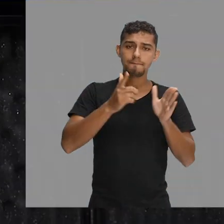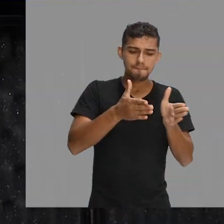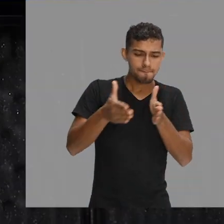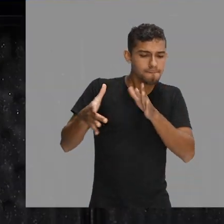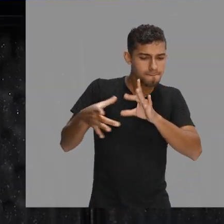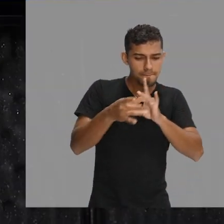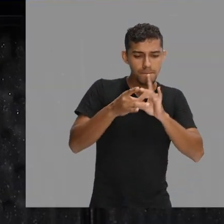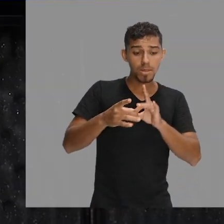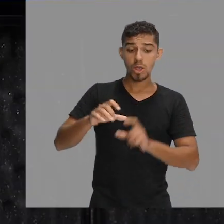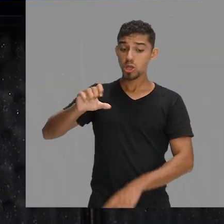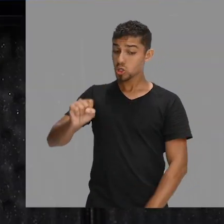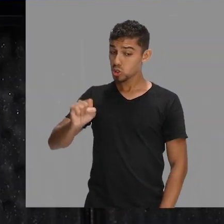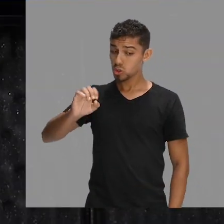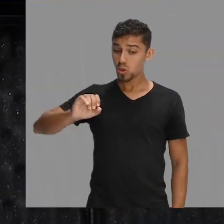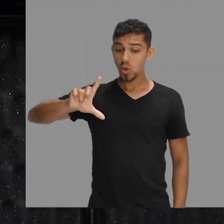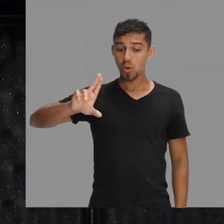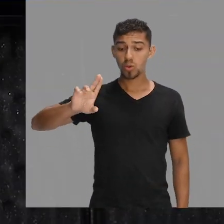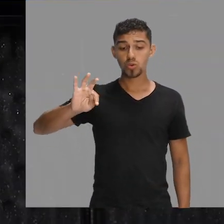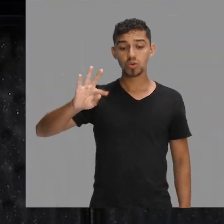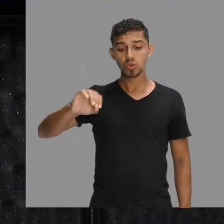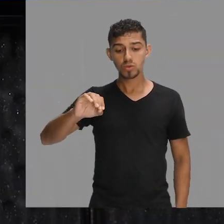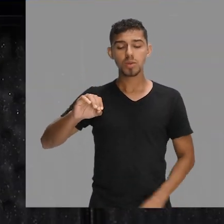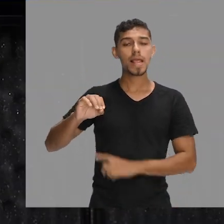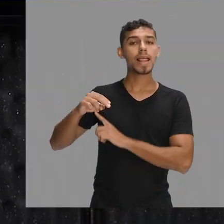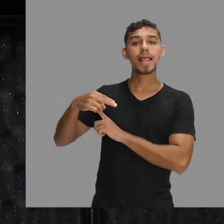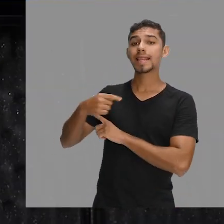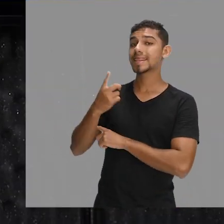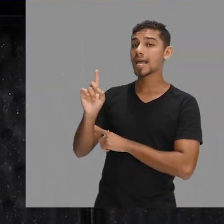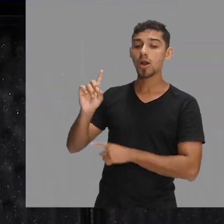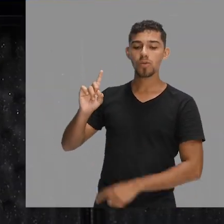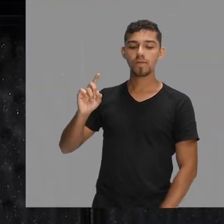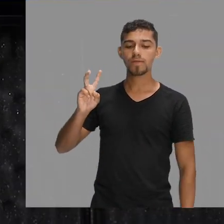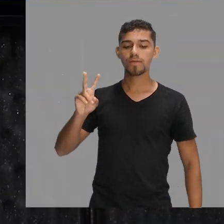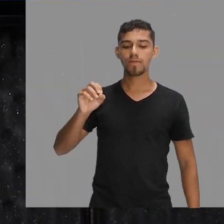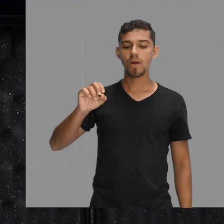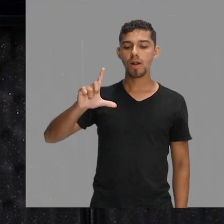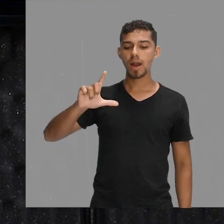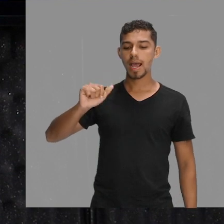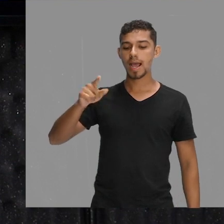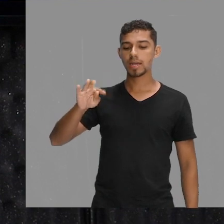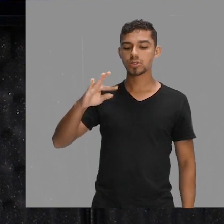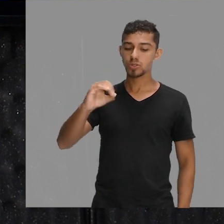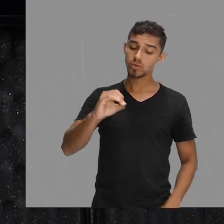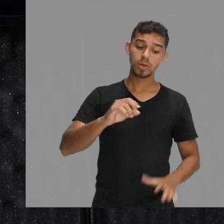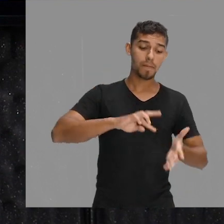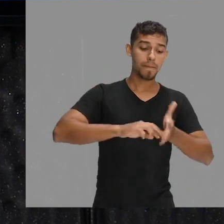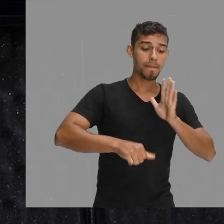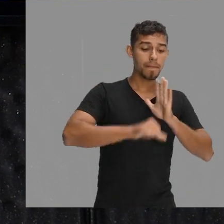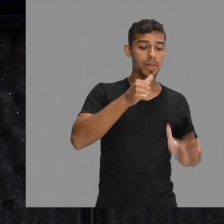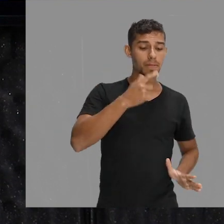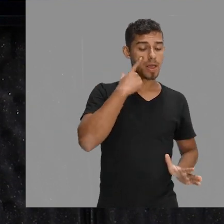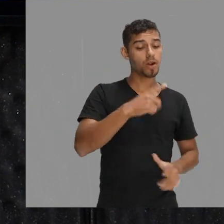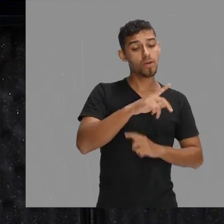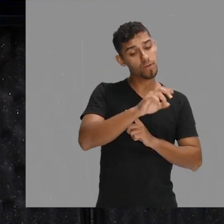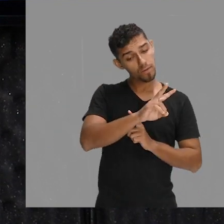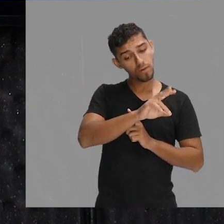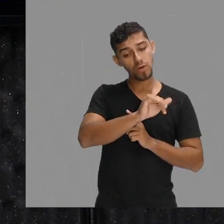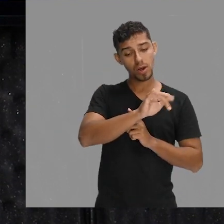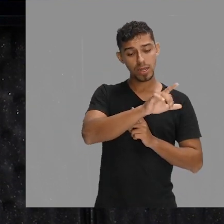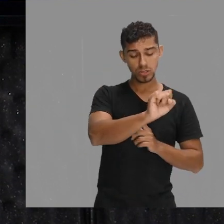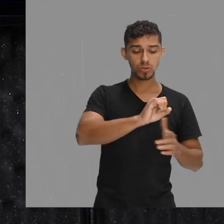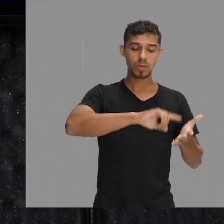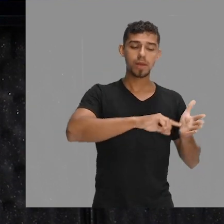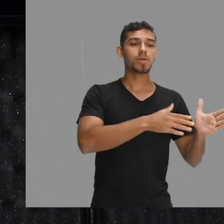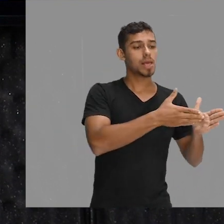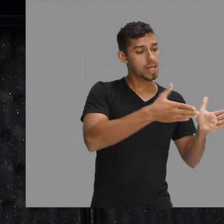volátil. Soluto não volátil. Então, primeiro, volátil, volatilidade, tendência de passar do estado líquido